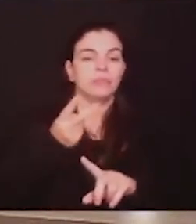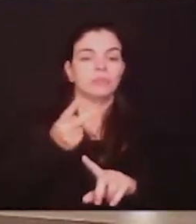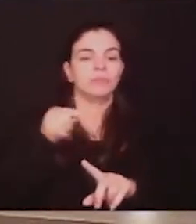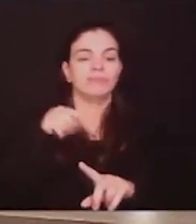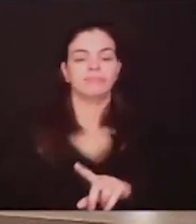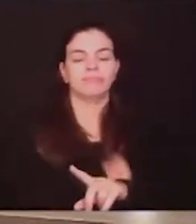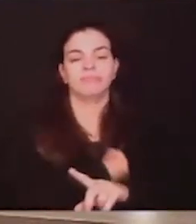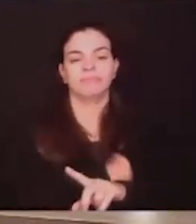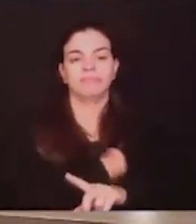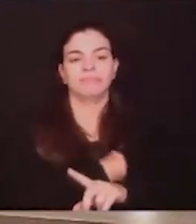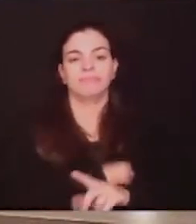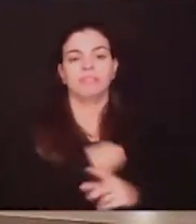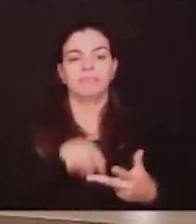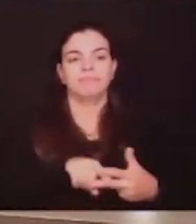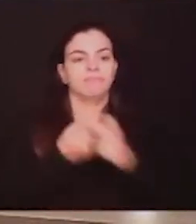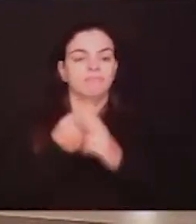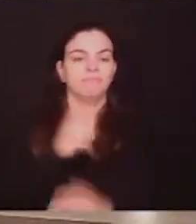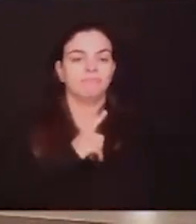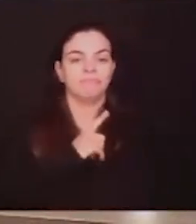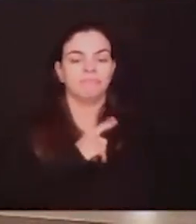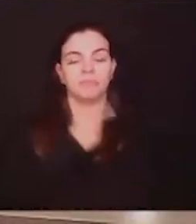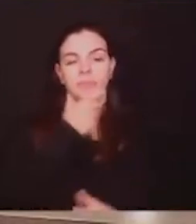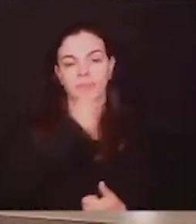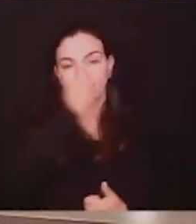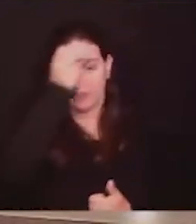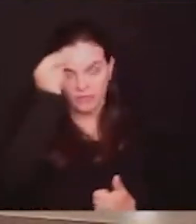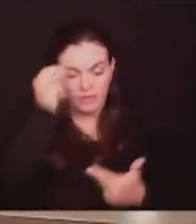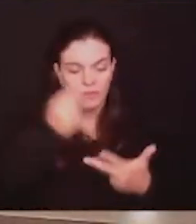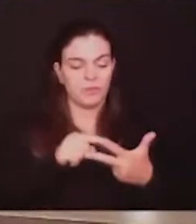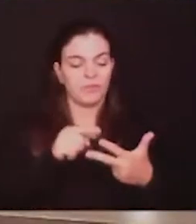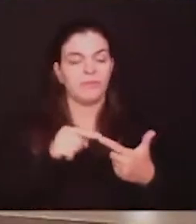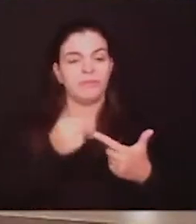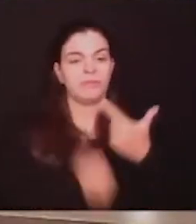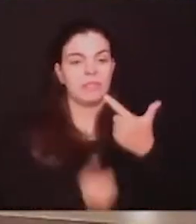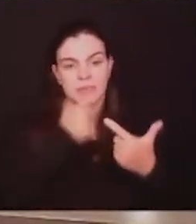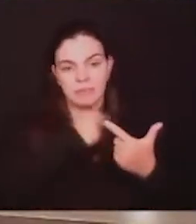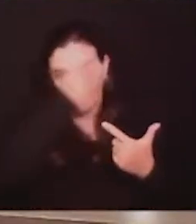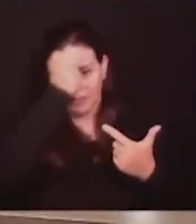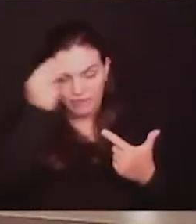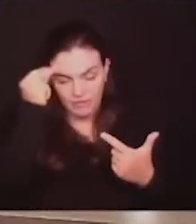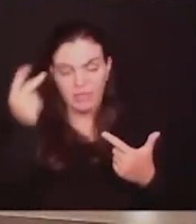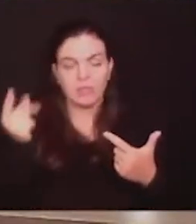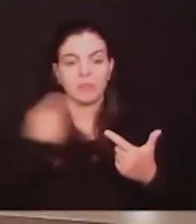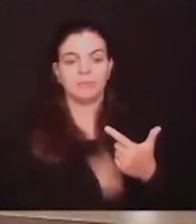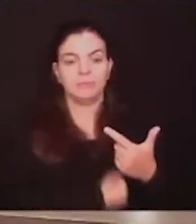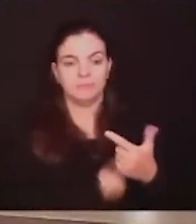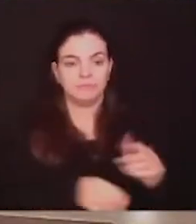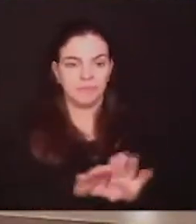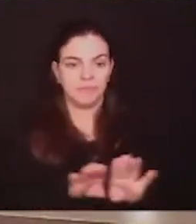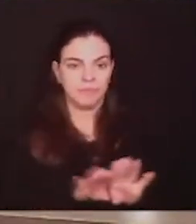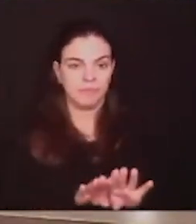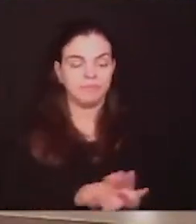vice-prefeito Eduardo Pimentel a primeira edição foi o sucesso e quando então criamos através do trabalho conjunto entre